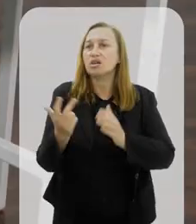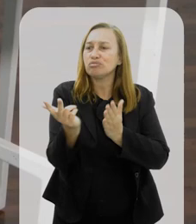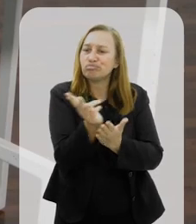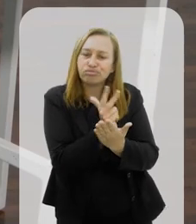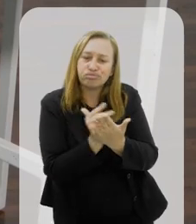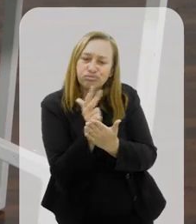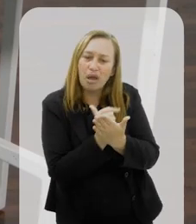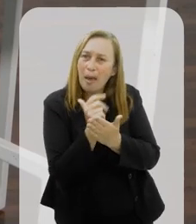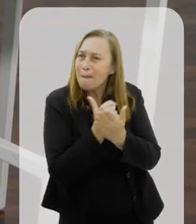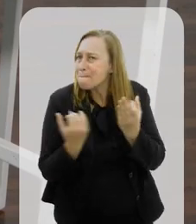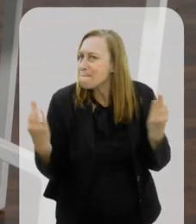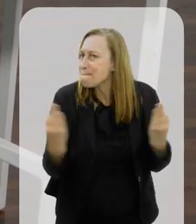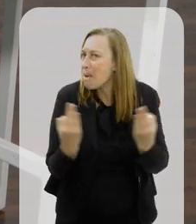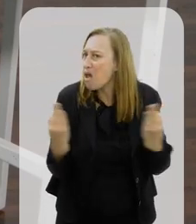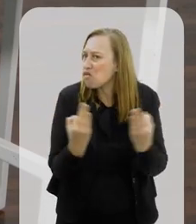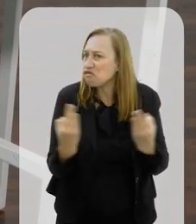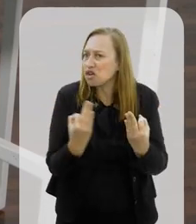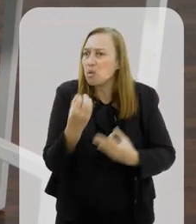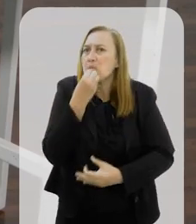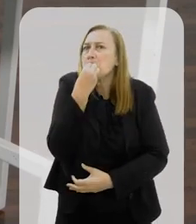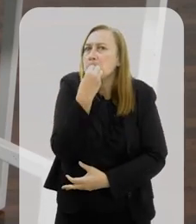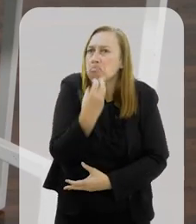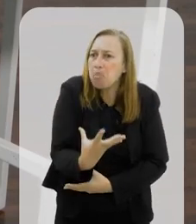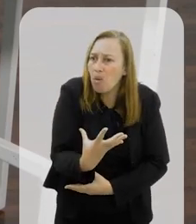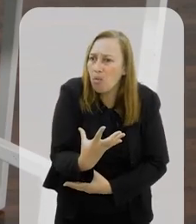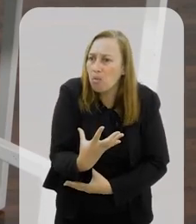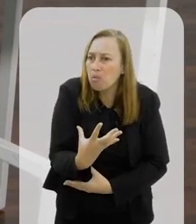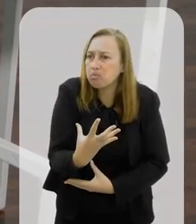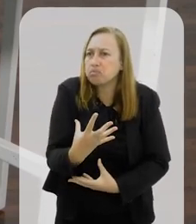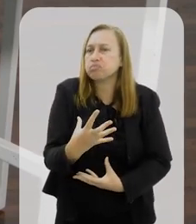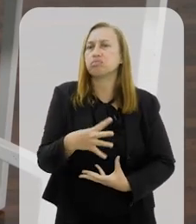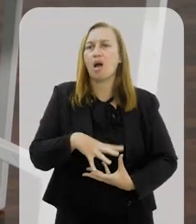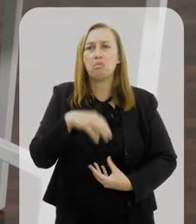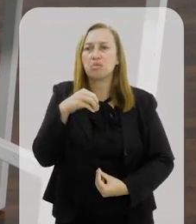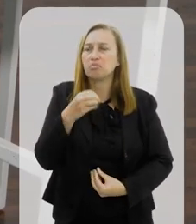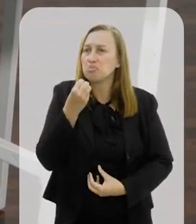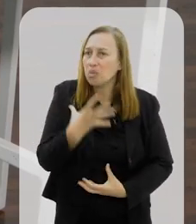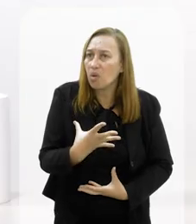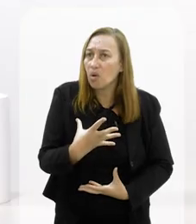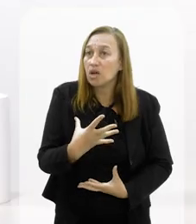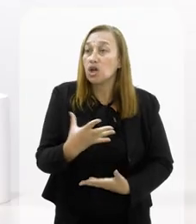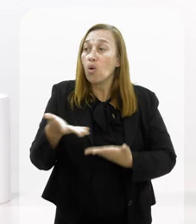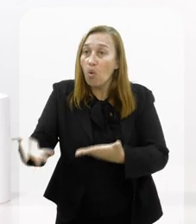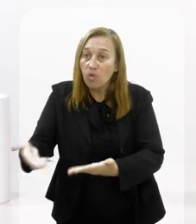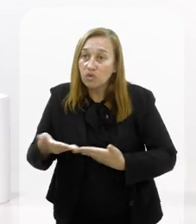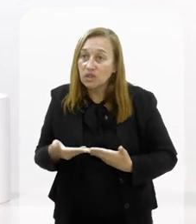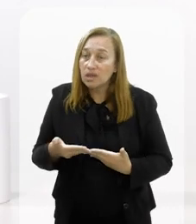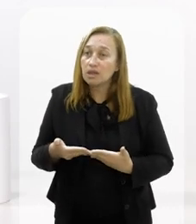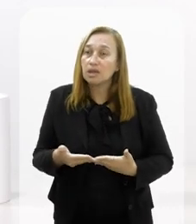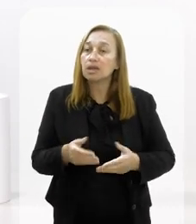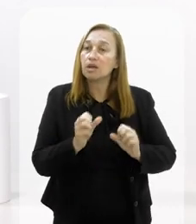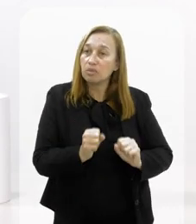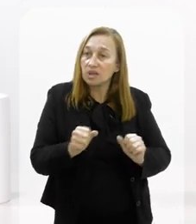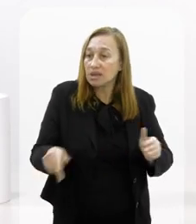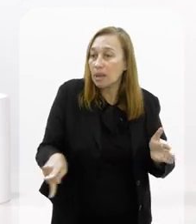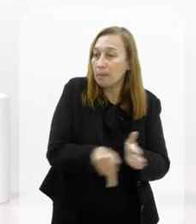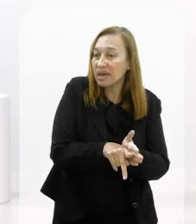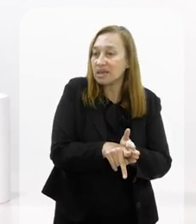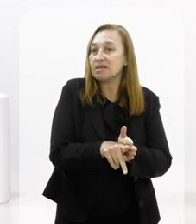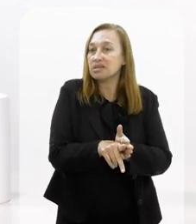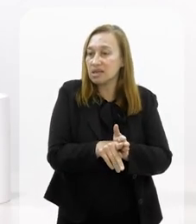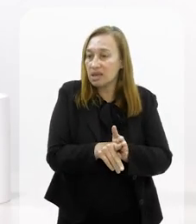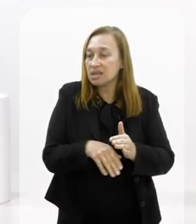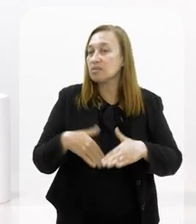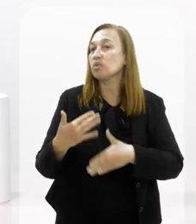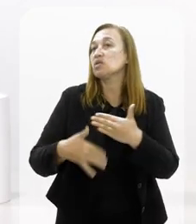para mim desenhista Fantástico um menino de alma muito boa muito talentoso É verdade e e convidei ele para que Ele pudesse fazer